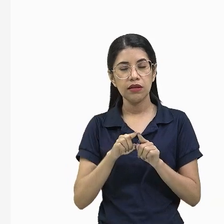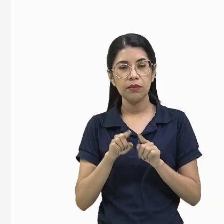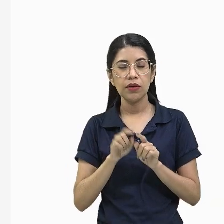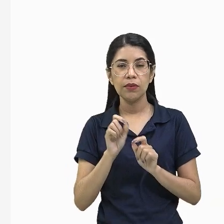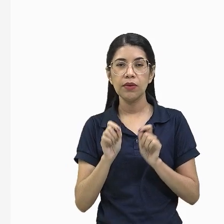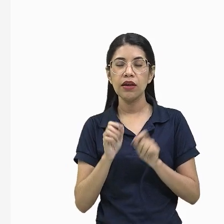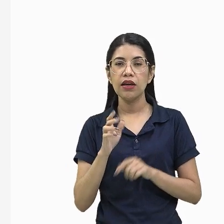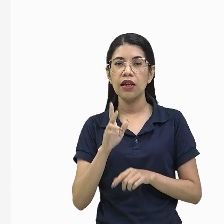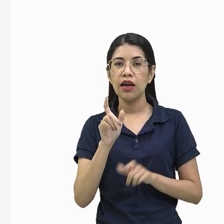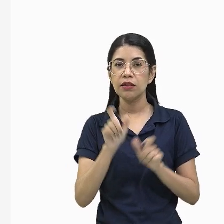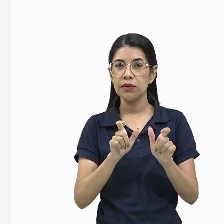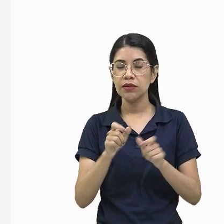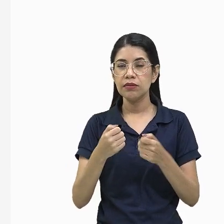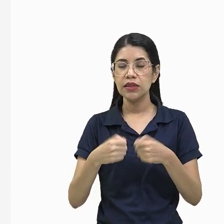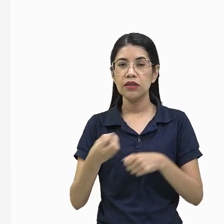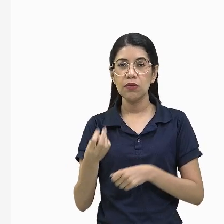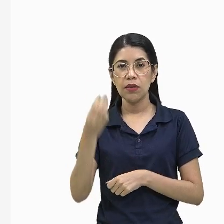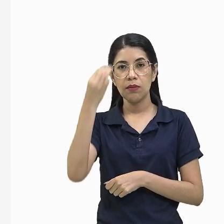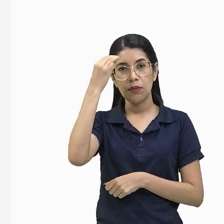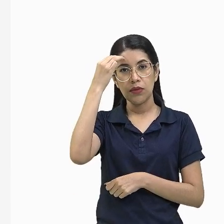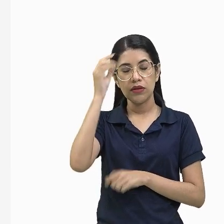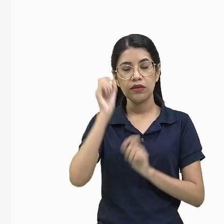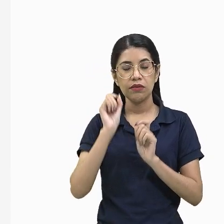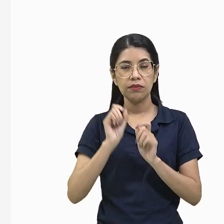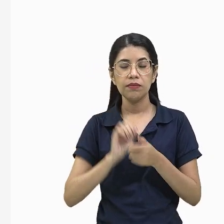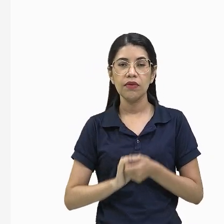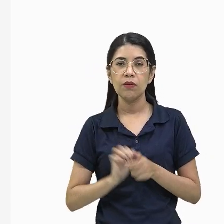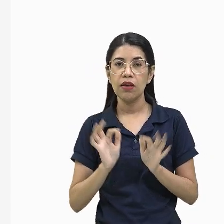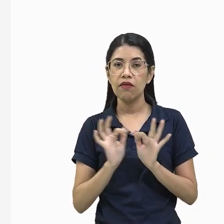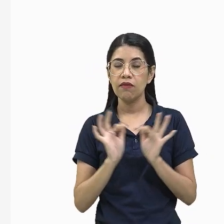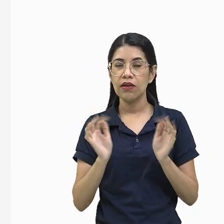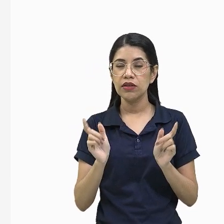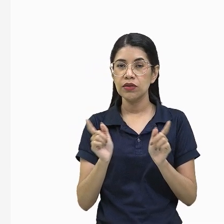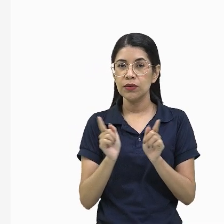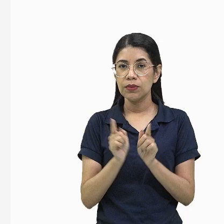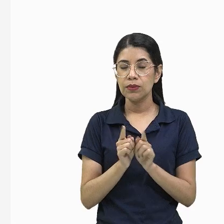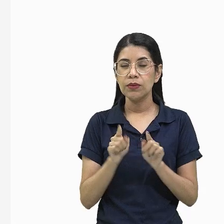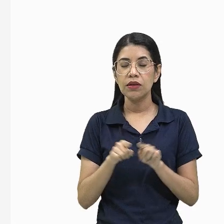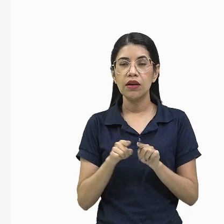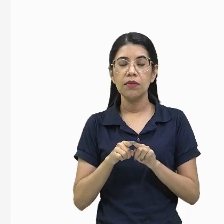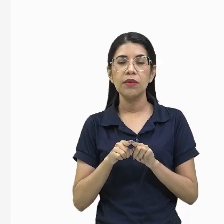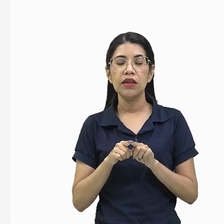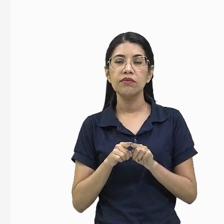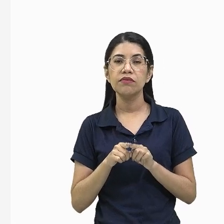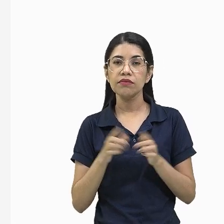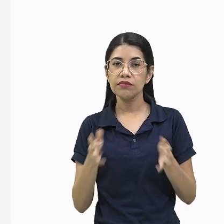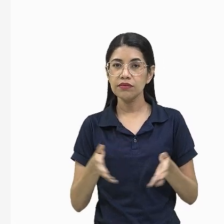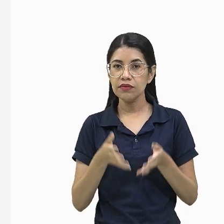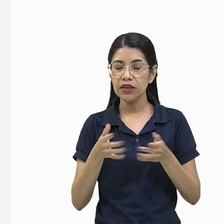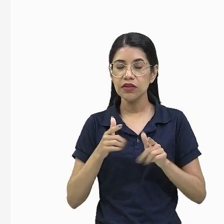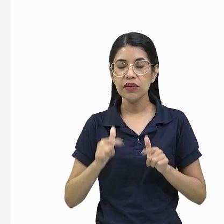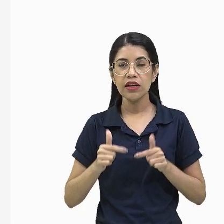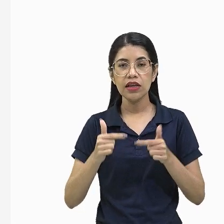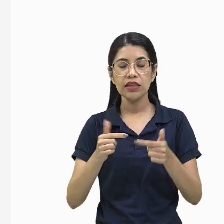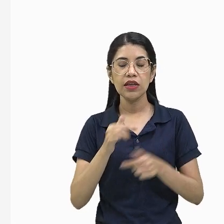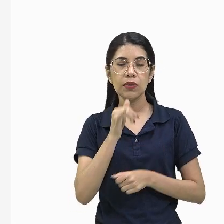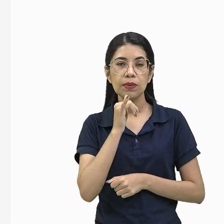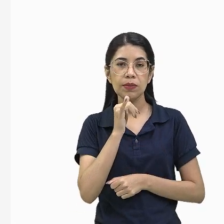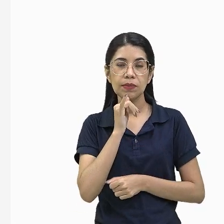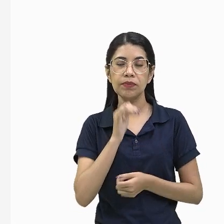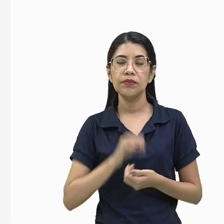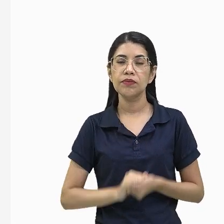pessoas memorizem? Uma frase curta, forte e que incentive a ação. Por exemplo, se for uma